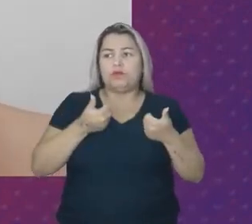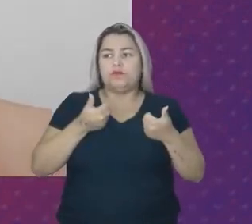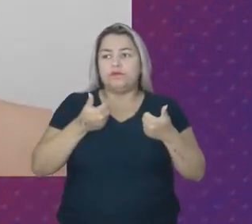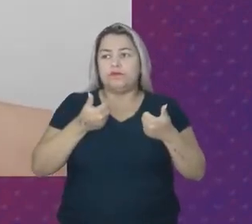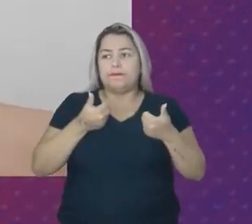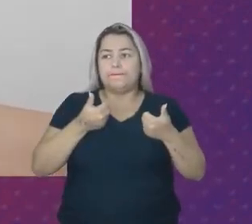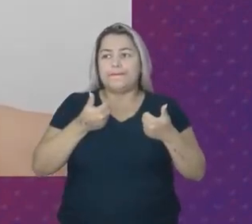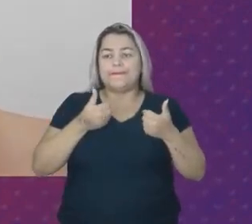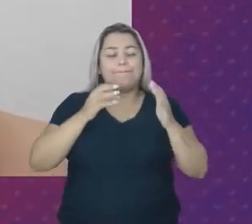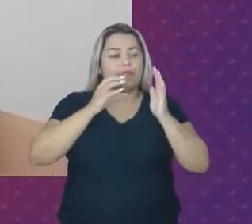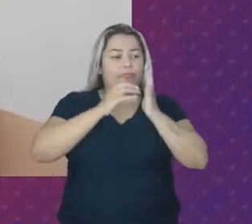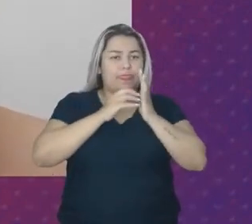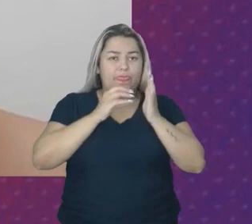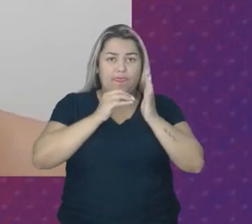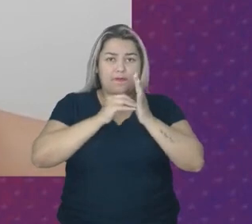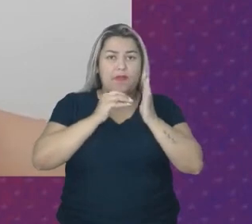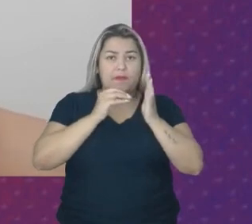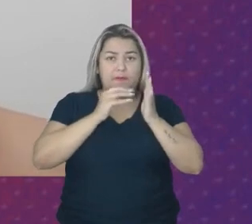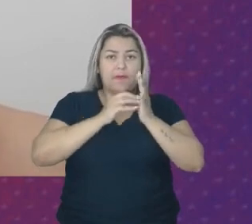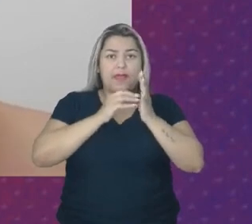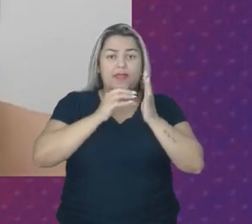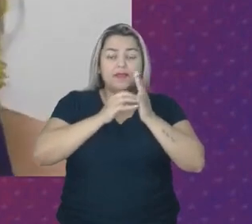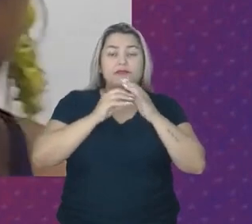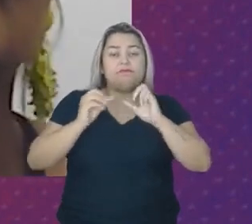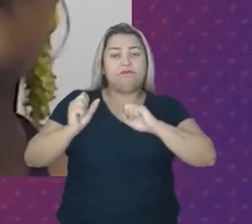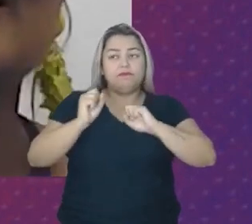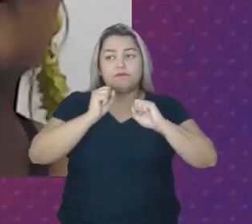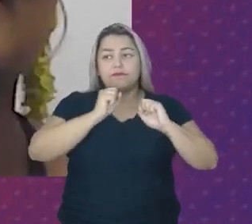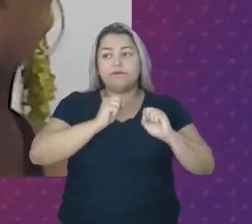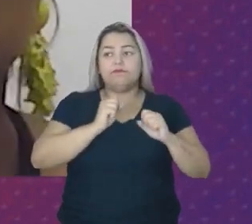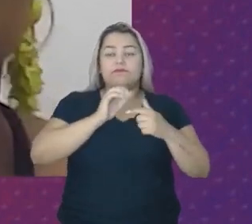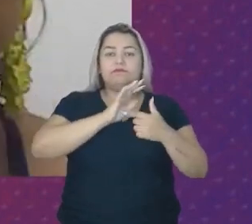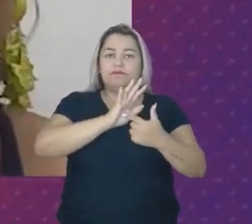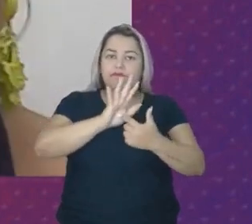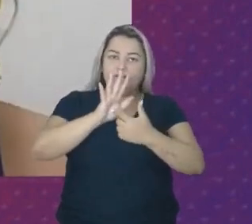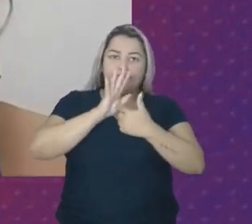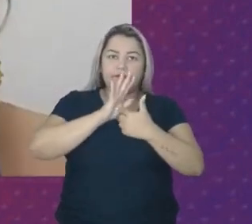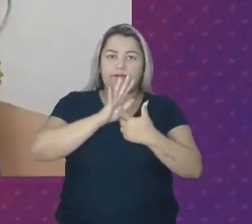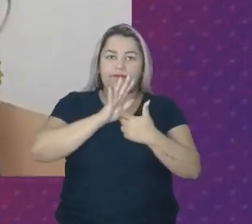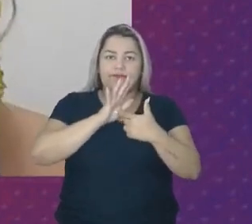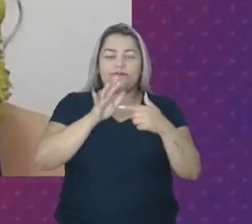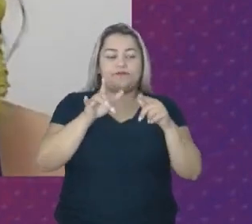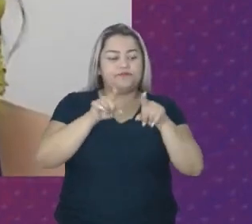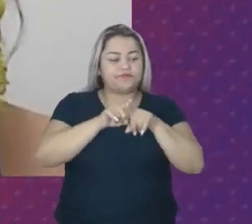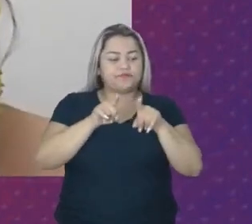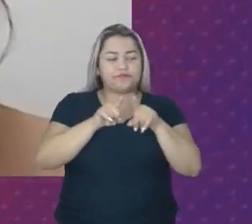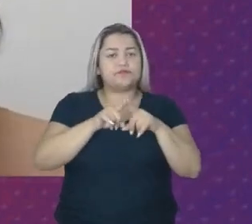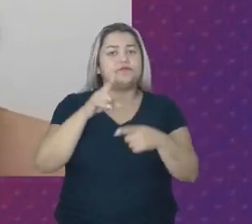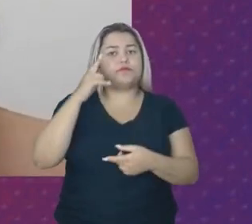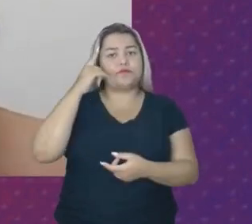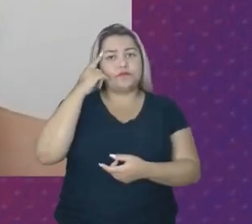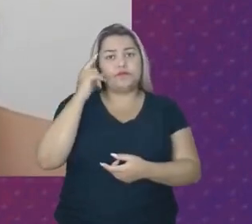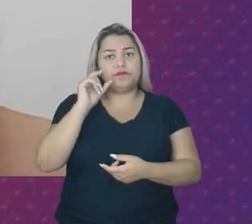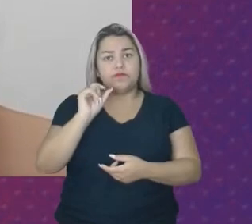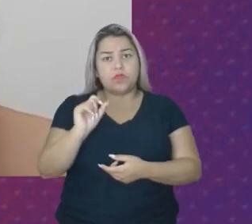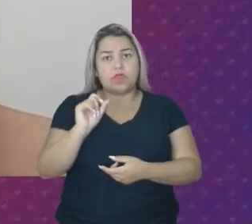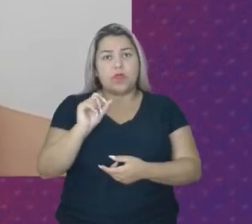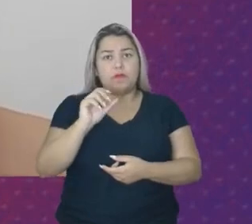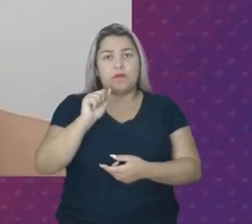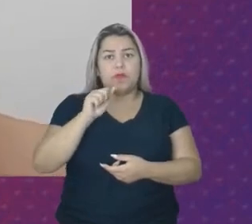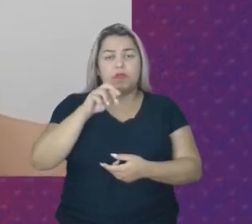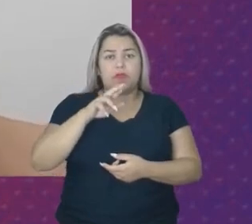uma marca, né, que a gente pode trazer aqui para pensar um pouco nesse arquétipo